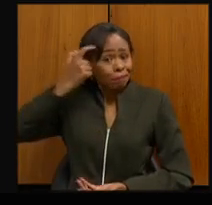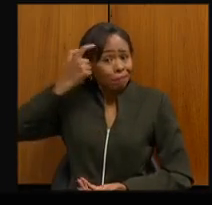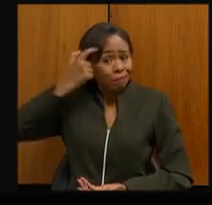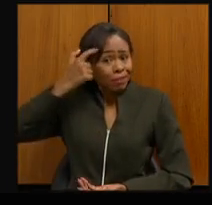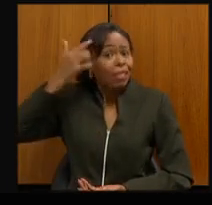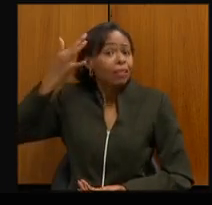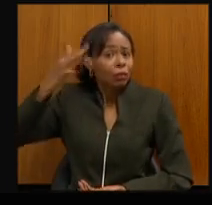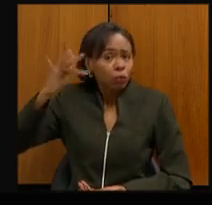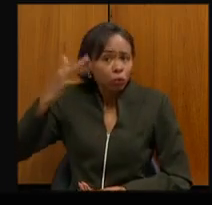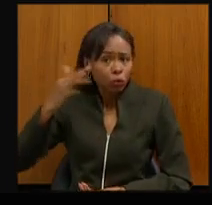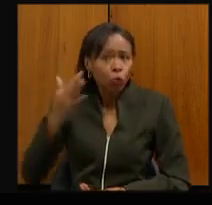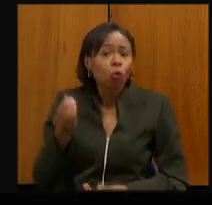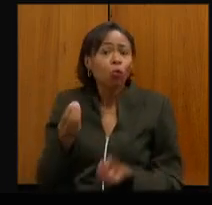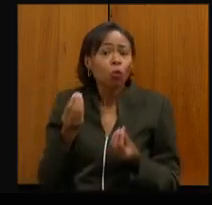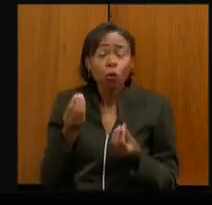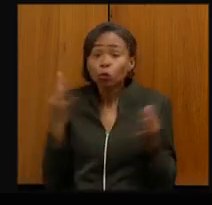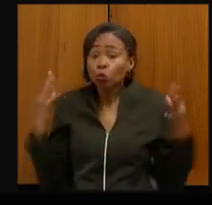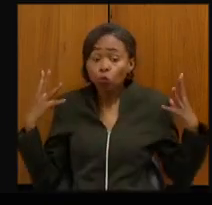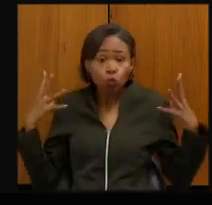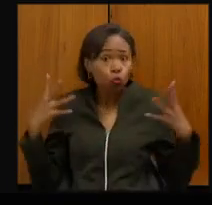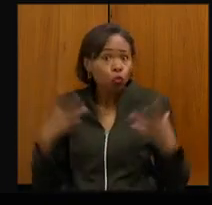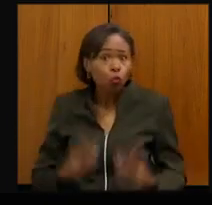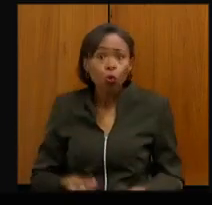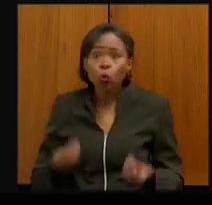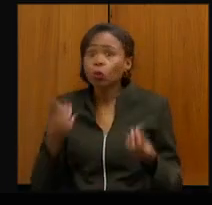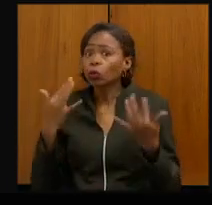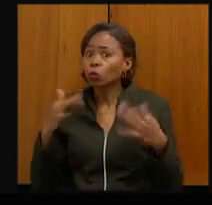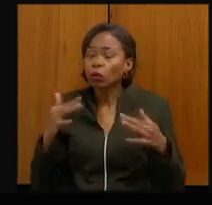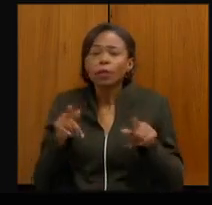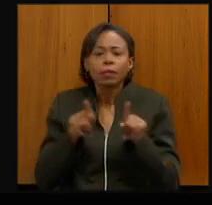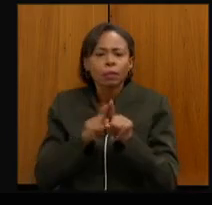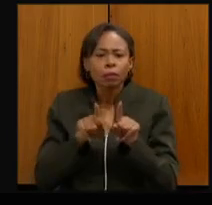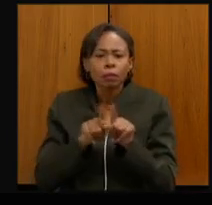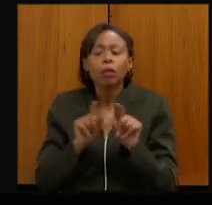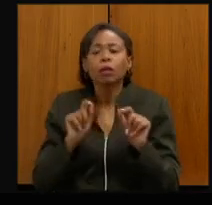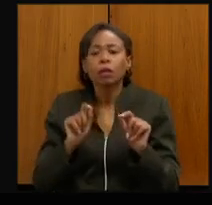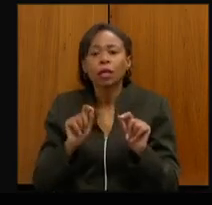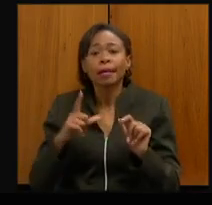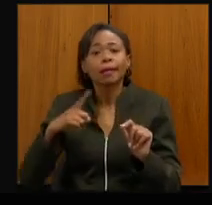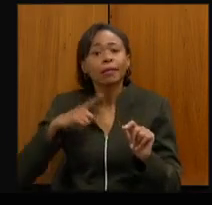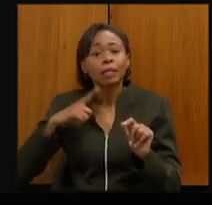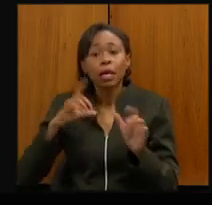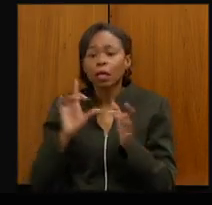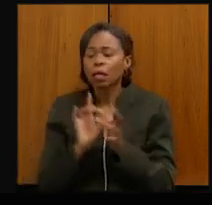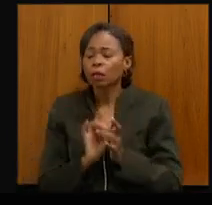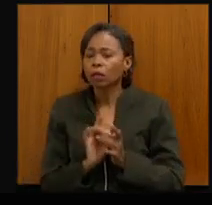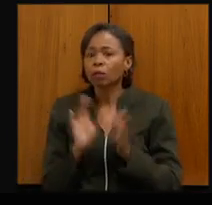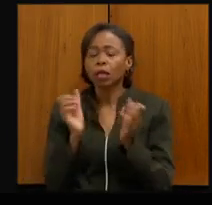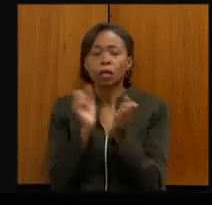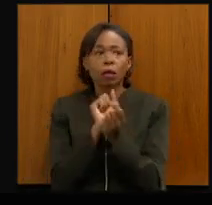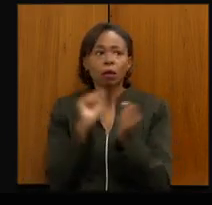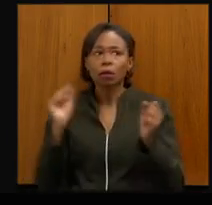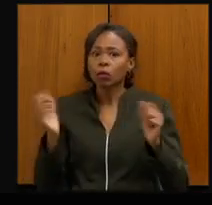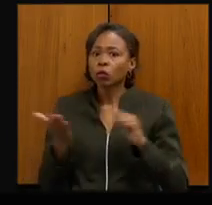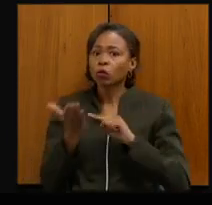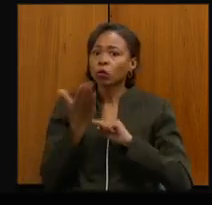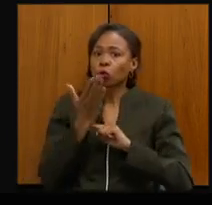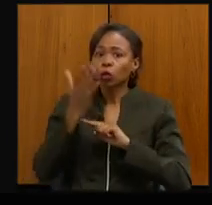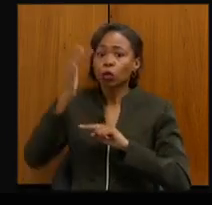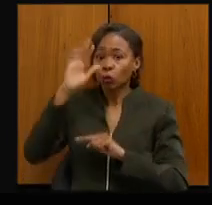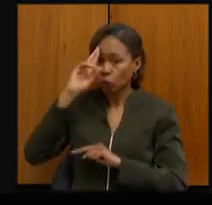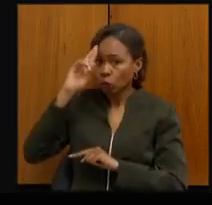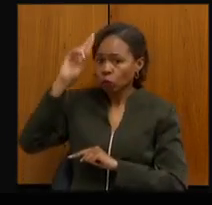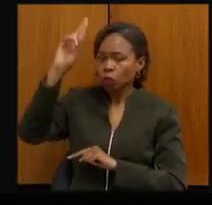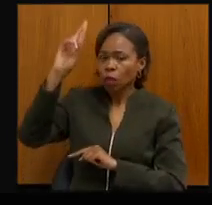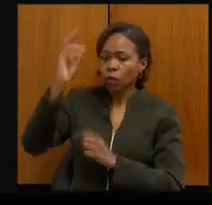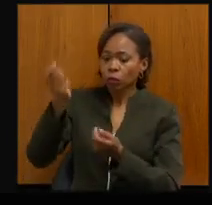como dói como dói tudo e os livramentos também que os nossos Mestres nossos Grande Espírito tem nos